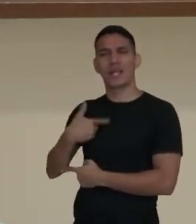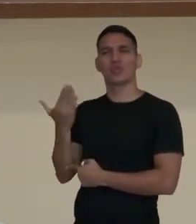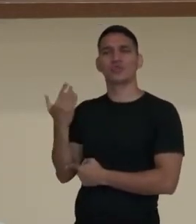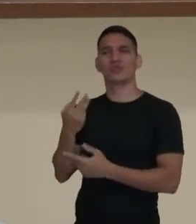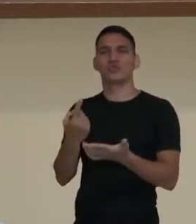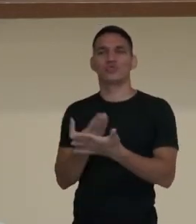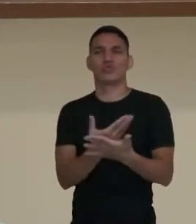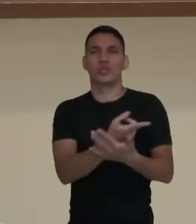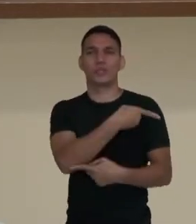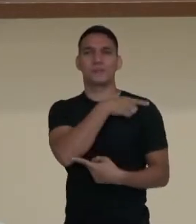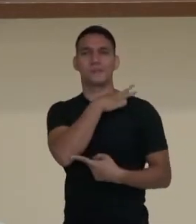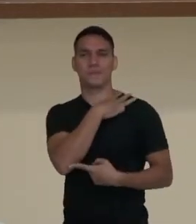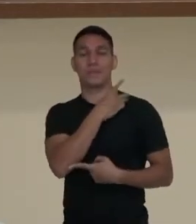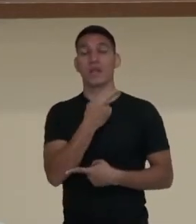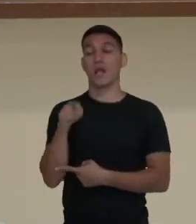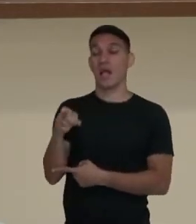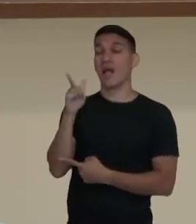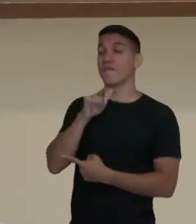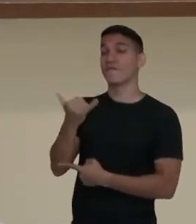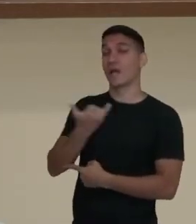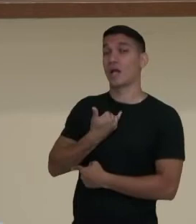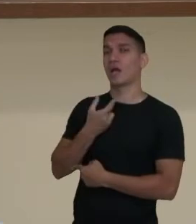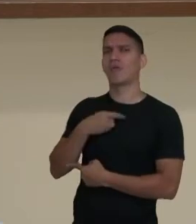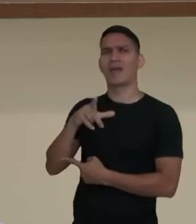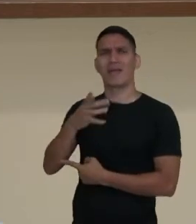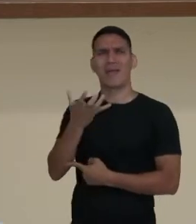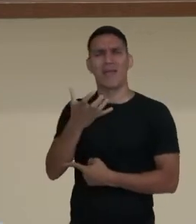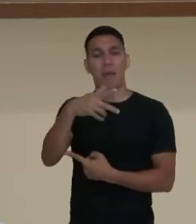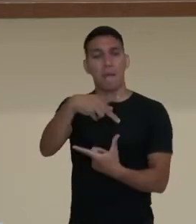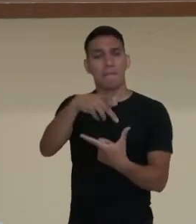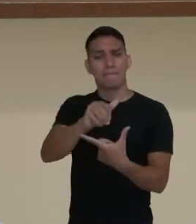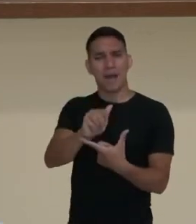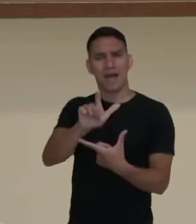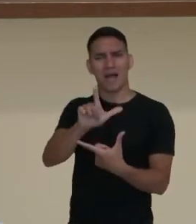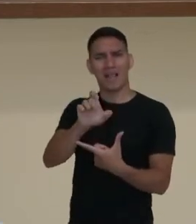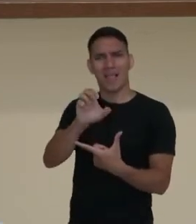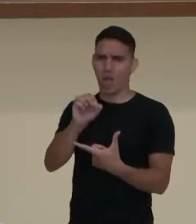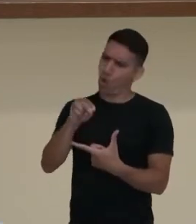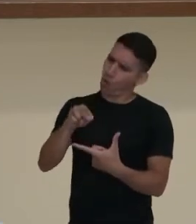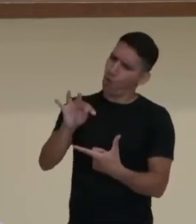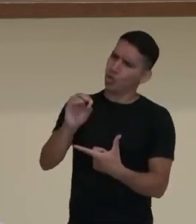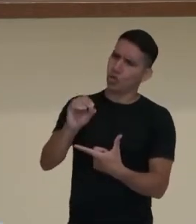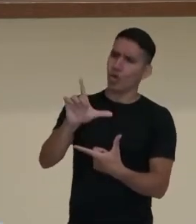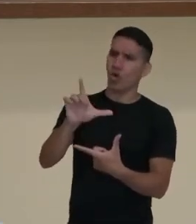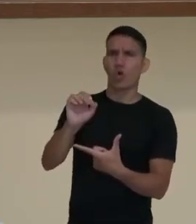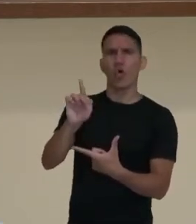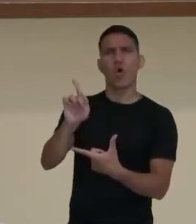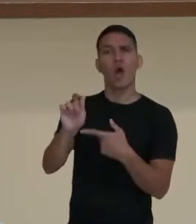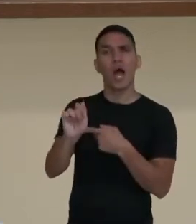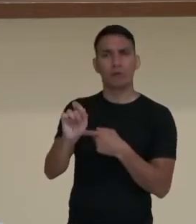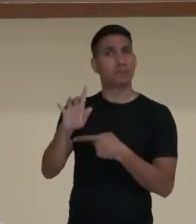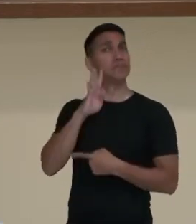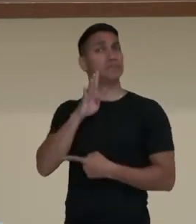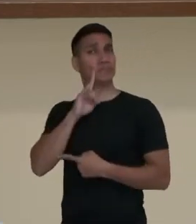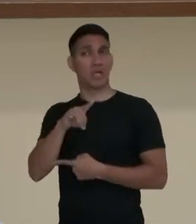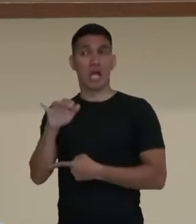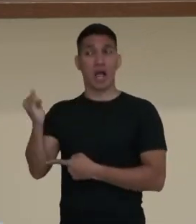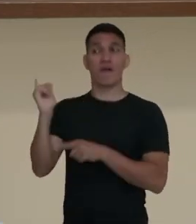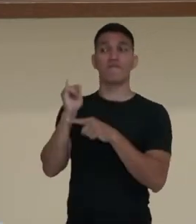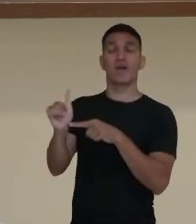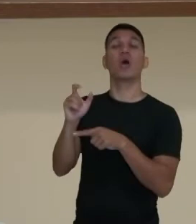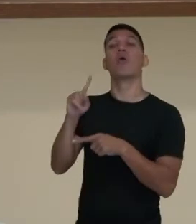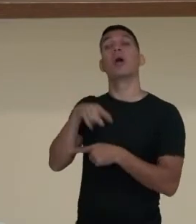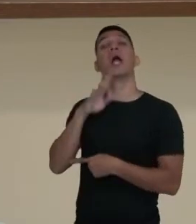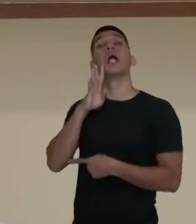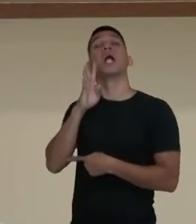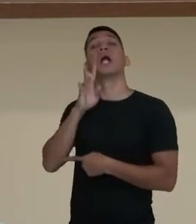médio, e ela dizia que ela queria ser paleontóloga. Muito legal, paleontóloga. Ela ouviu dizer que era muito